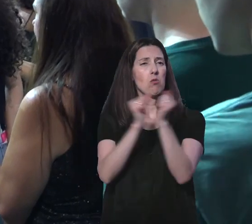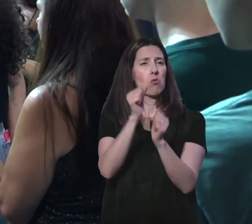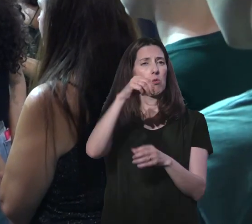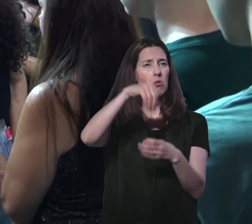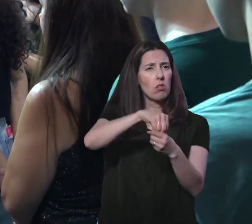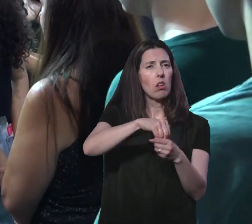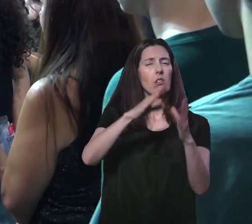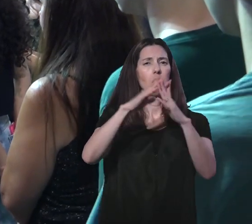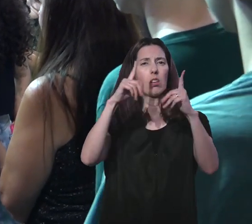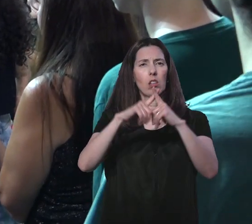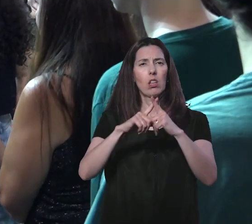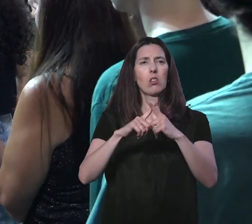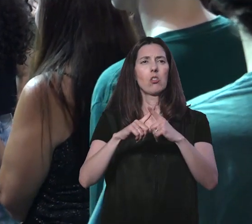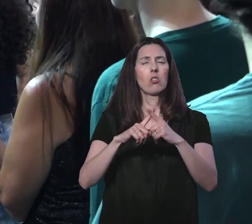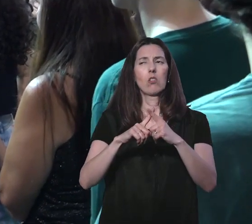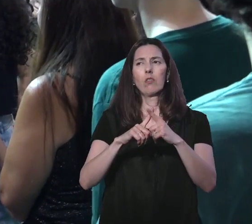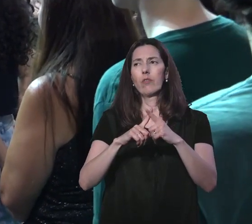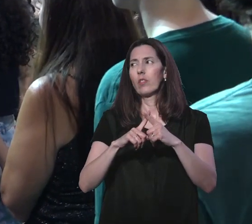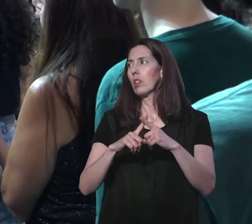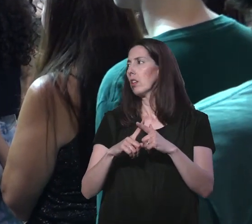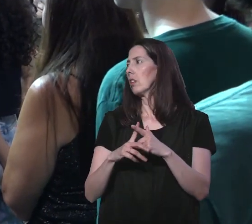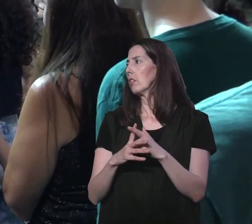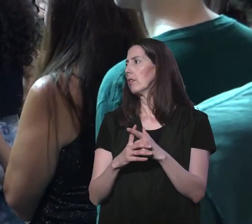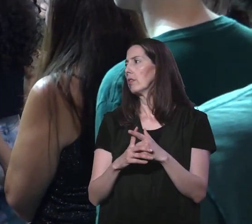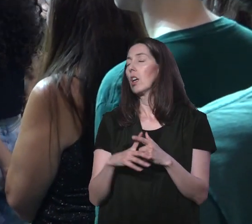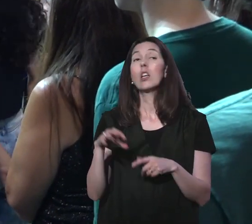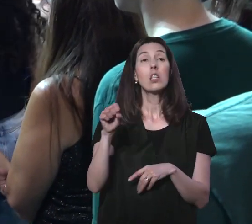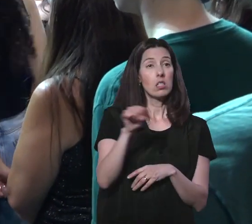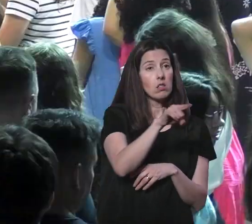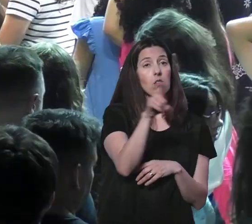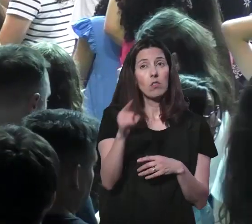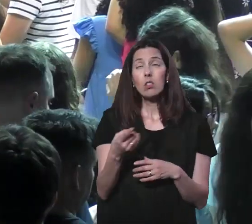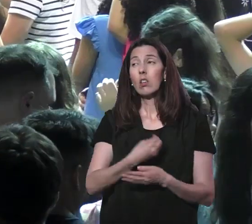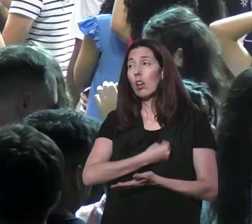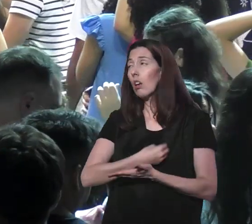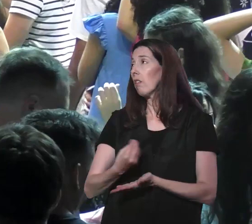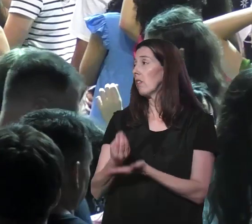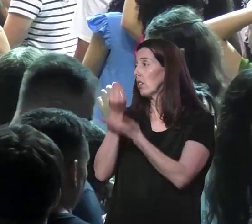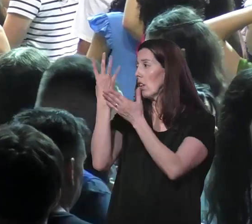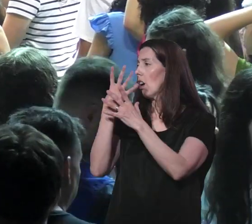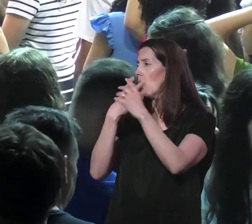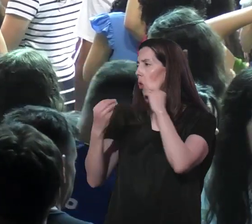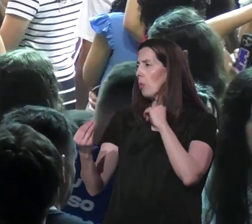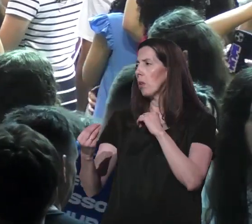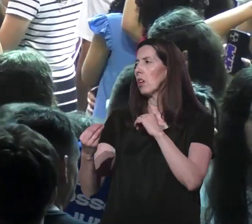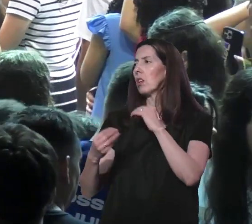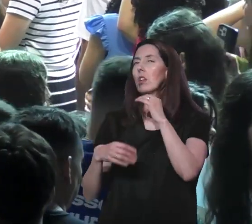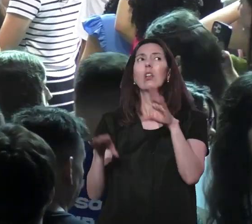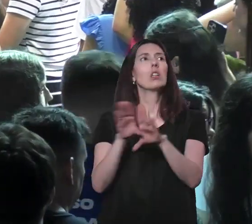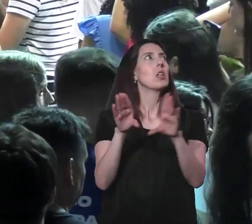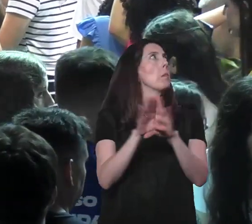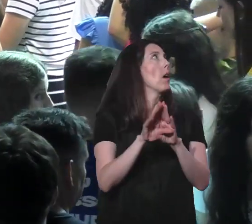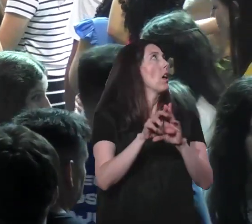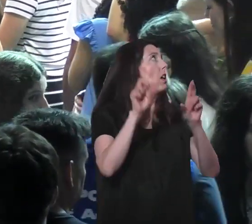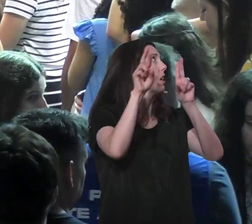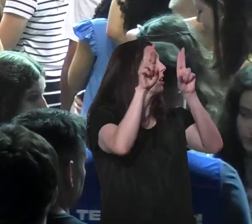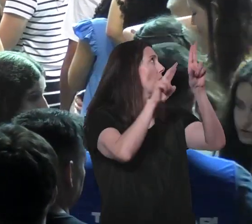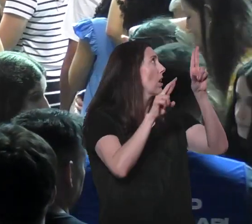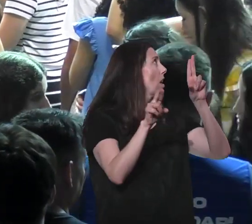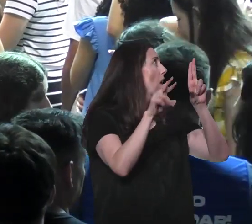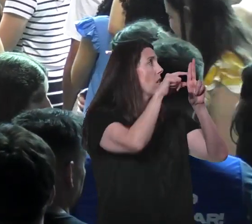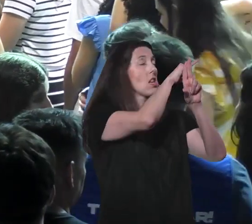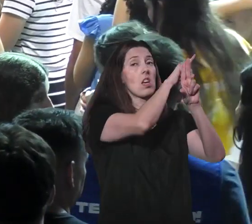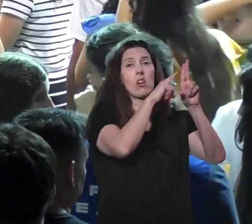repetir a oração comigo, vem aqui, ou se você está aí em algum lugar, entregou a vida para Jesus, tem o QR Code ali, ó, e aqui